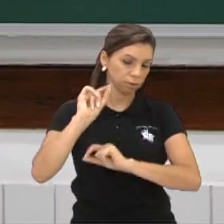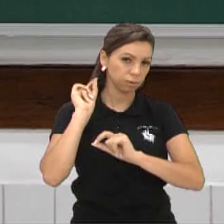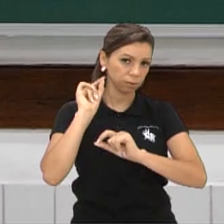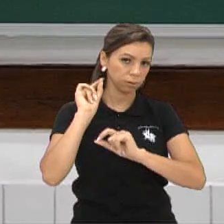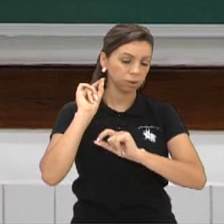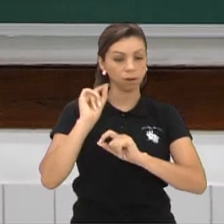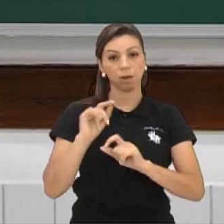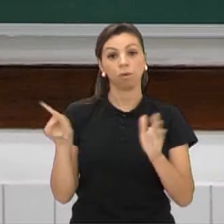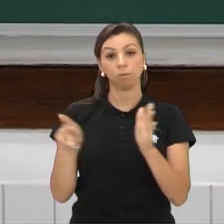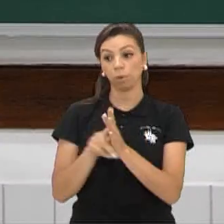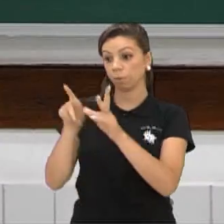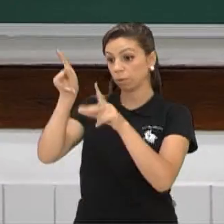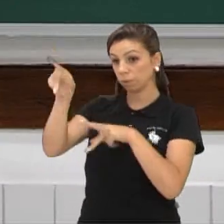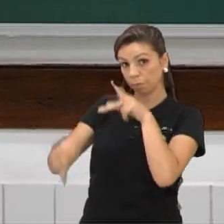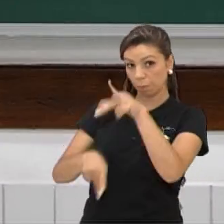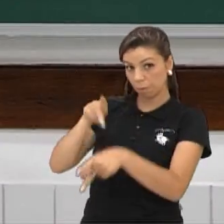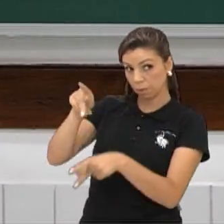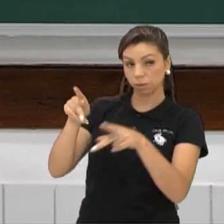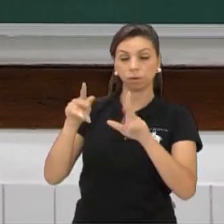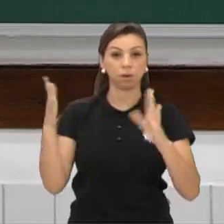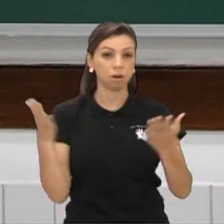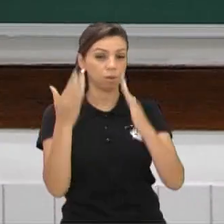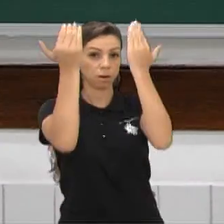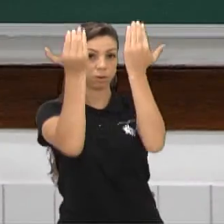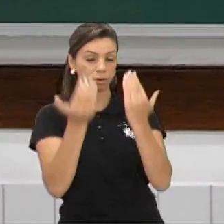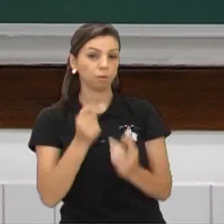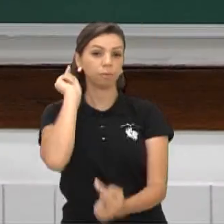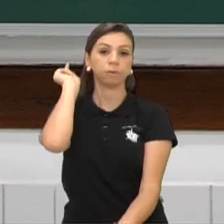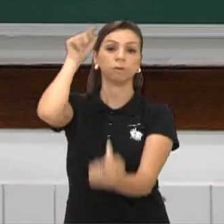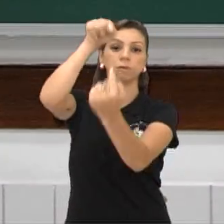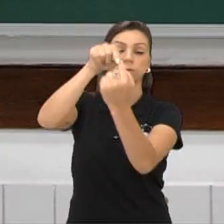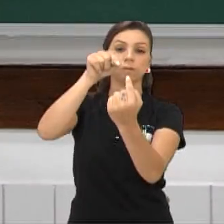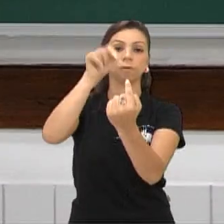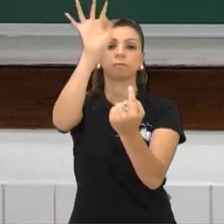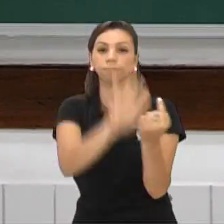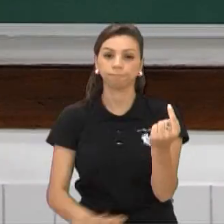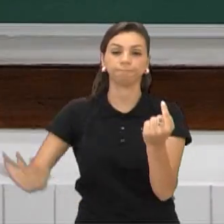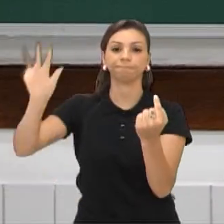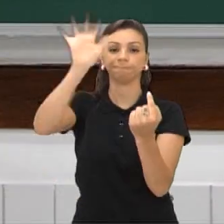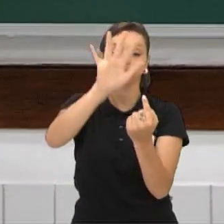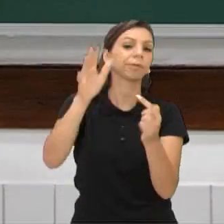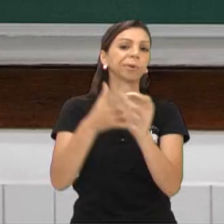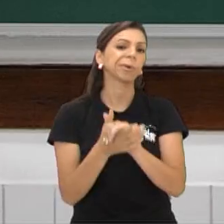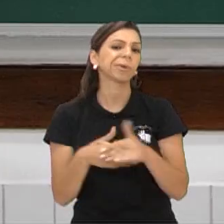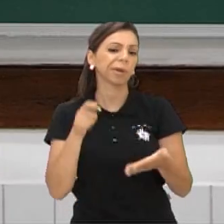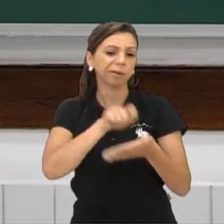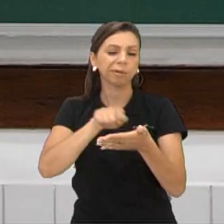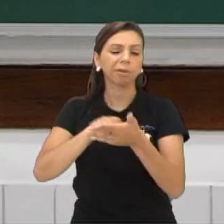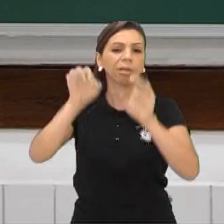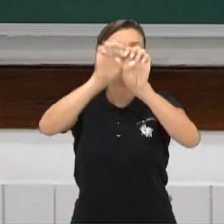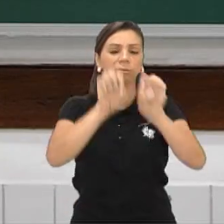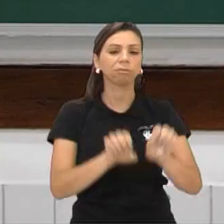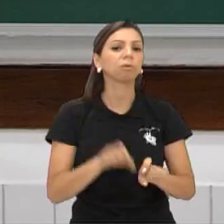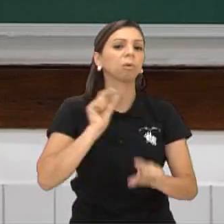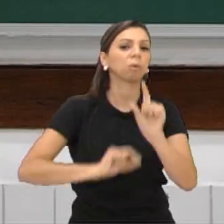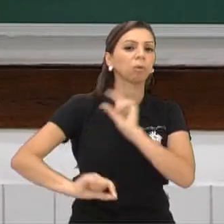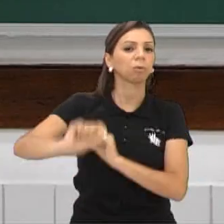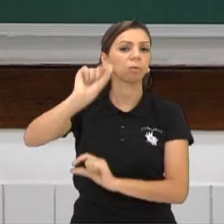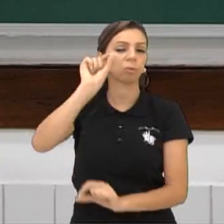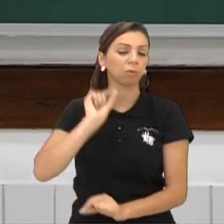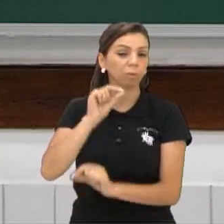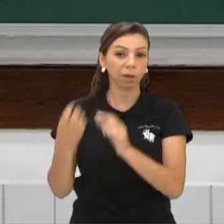ligadas à população. Para isso, vamos analisar o nosso objetivo geral, que é descrever algumas estruturas que levaram